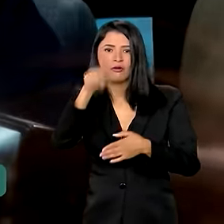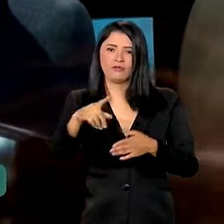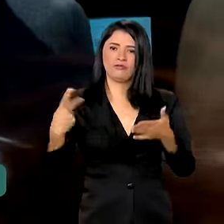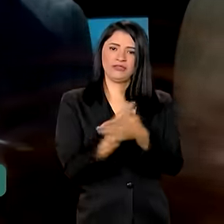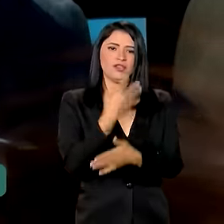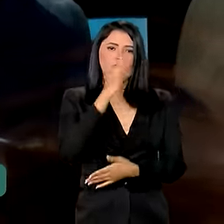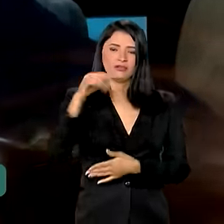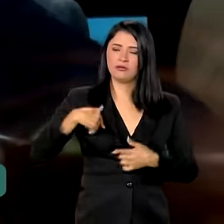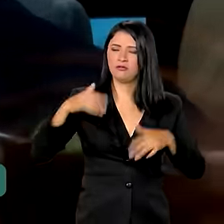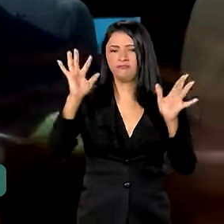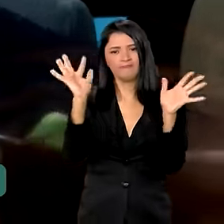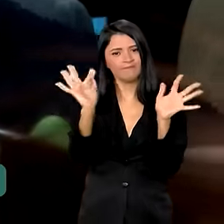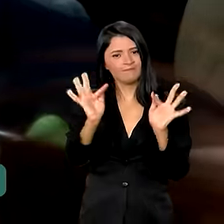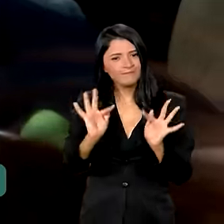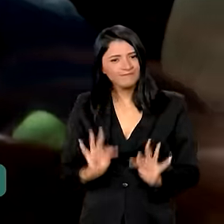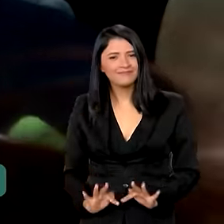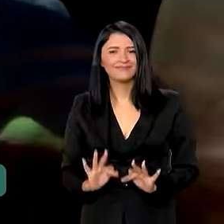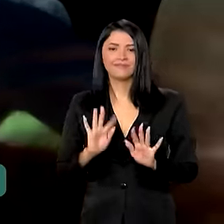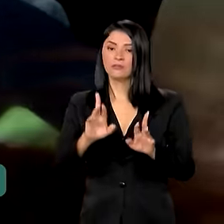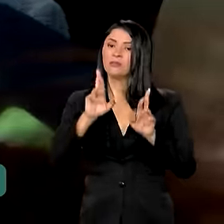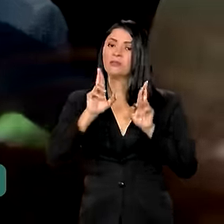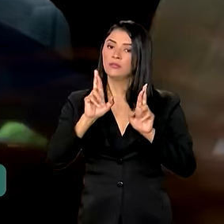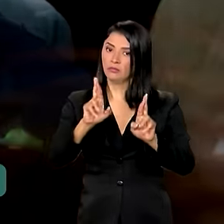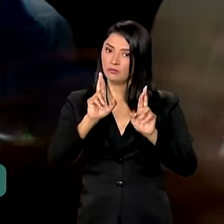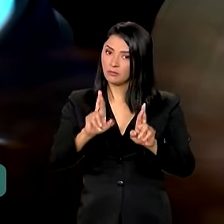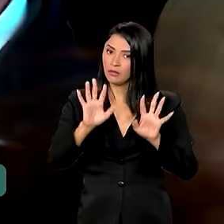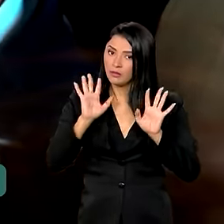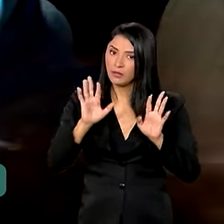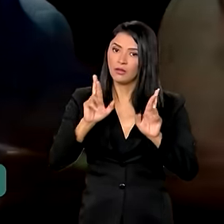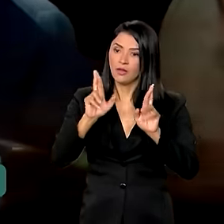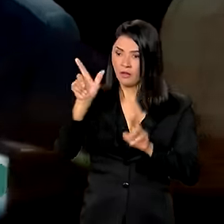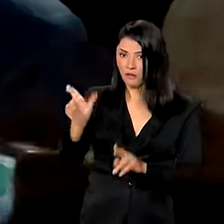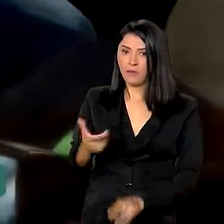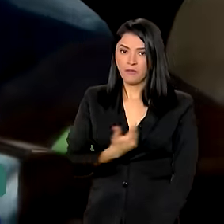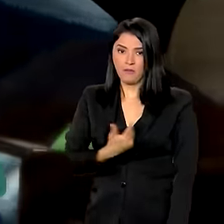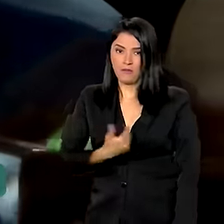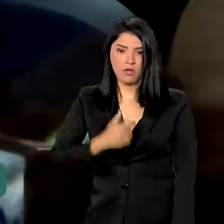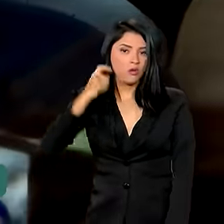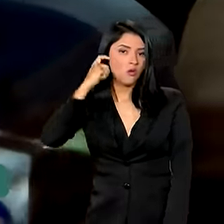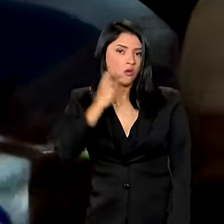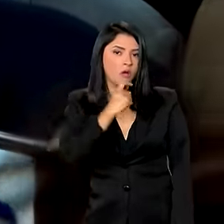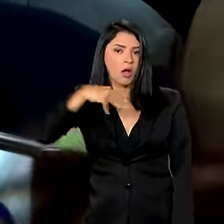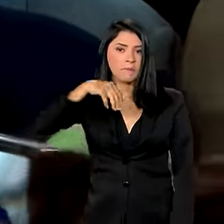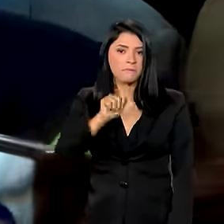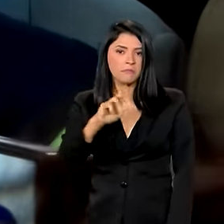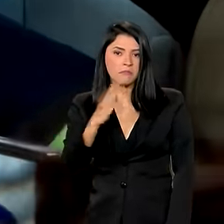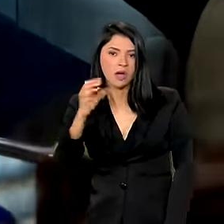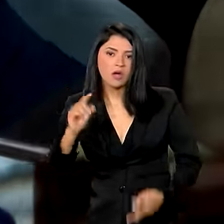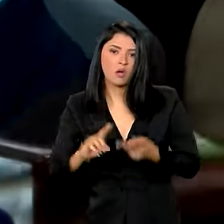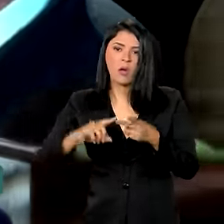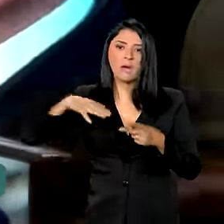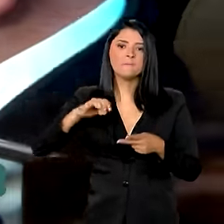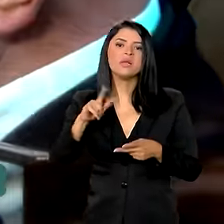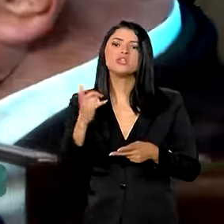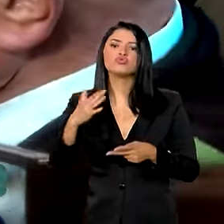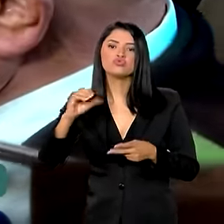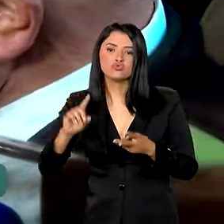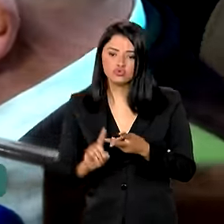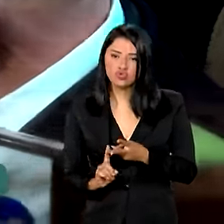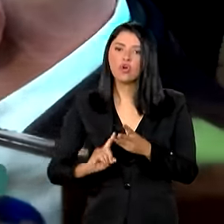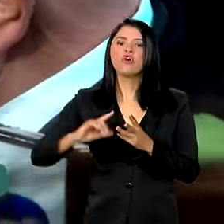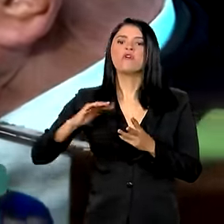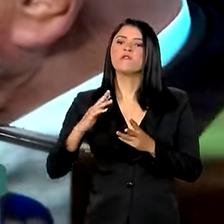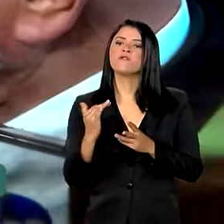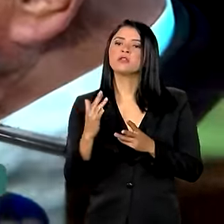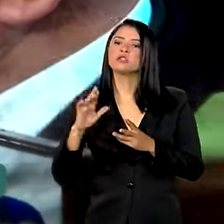França, então estou muito feliz. Agora espero que o meu amigo Macron, que meu amigo Mélenchon, que meu amigo